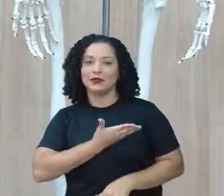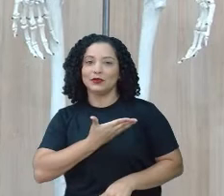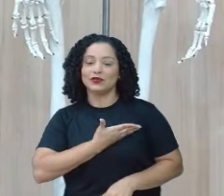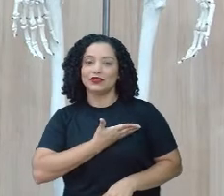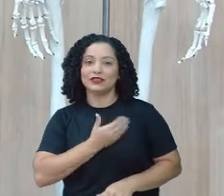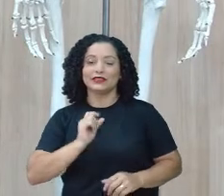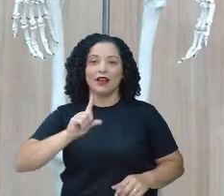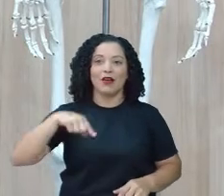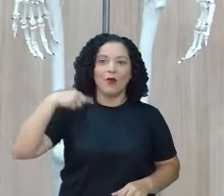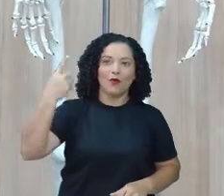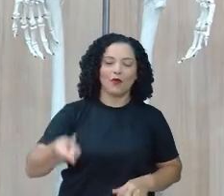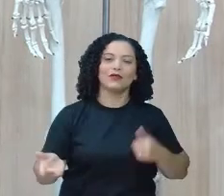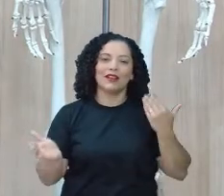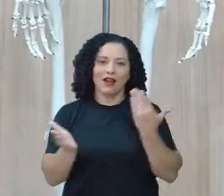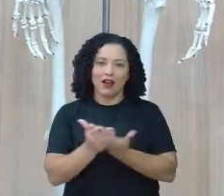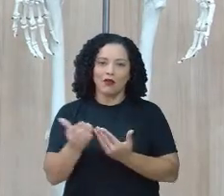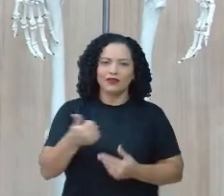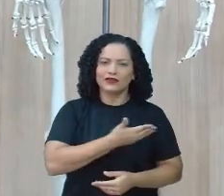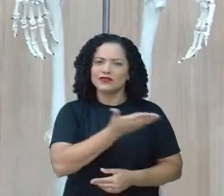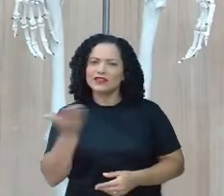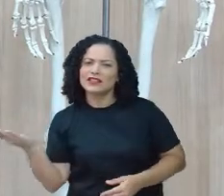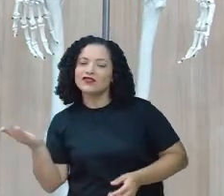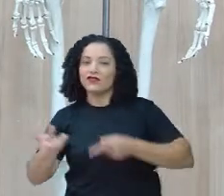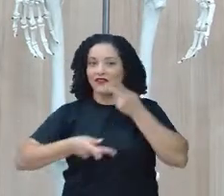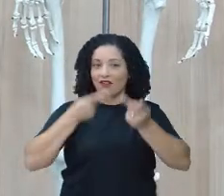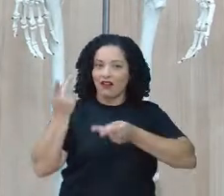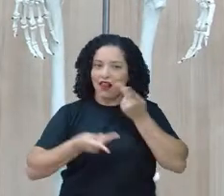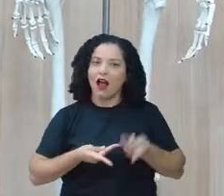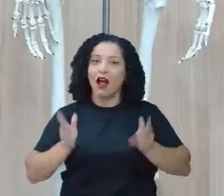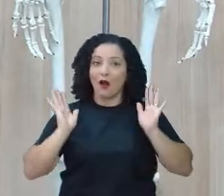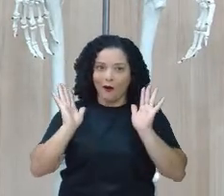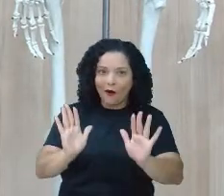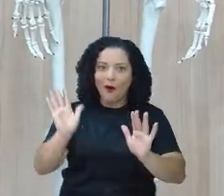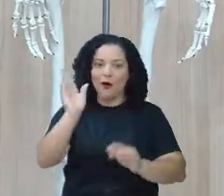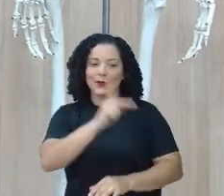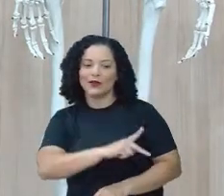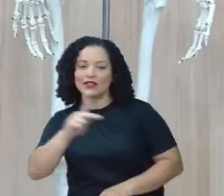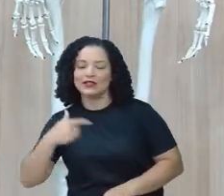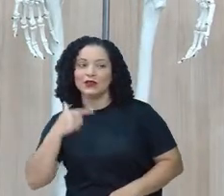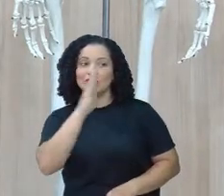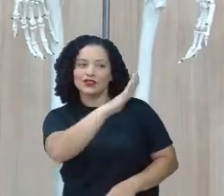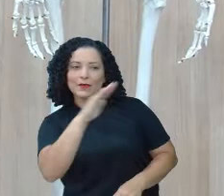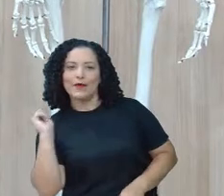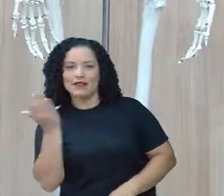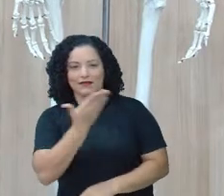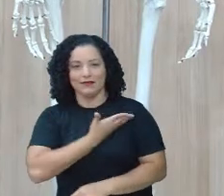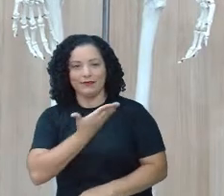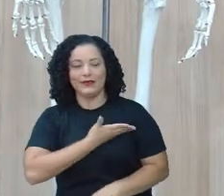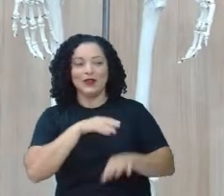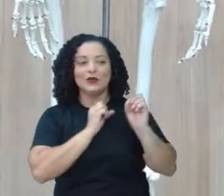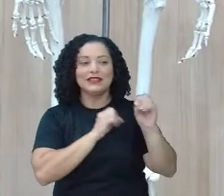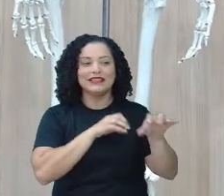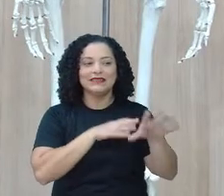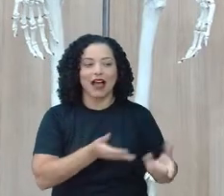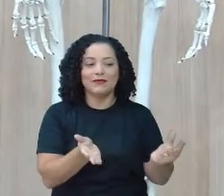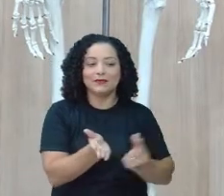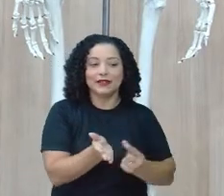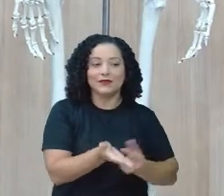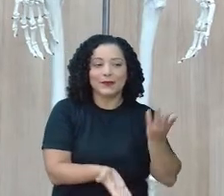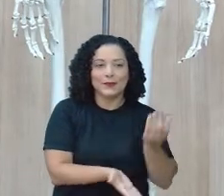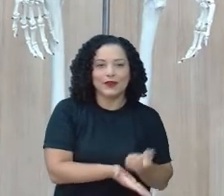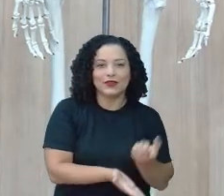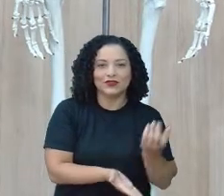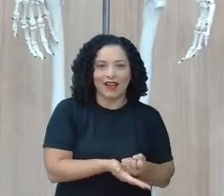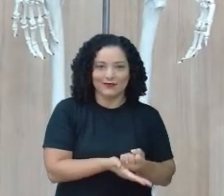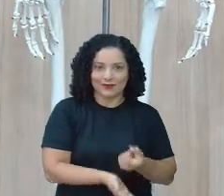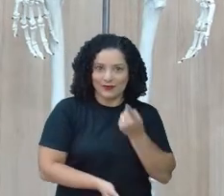nossa próxima aula vocês dissessem: olha, professora, eu convidei fulano e fulano e ensinei a ele como baixar o aplicativo. Quero